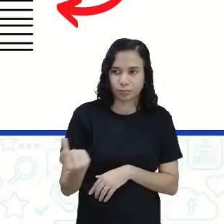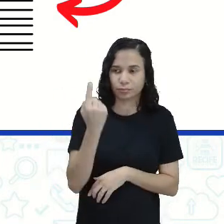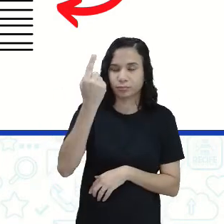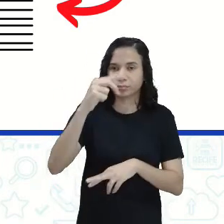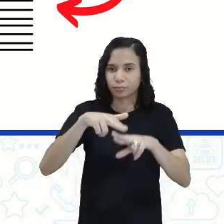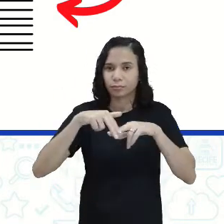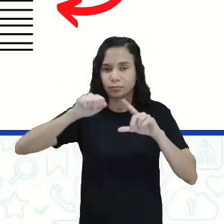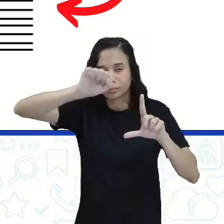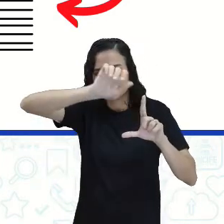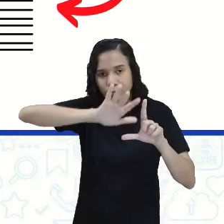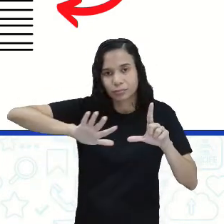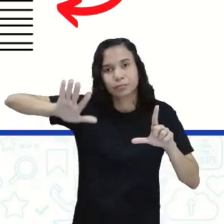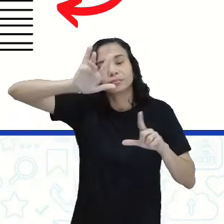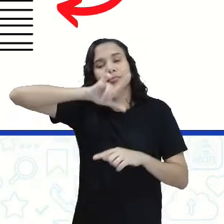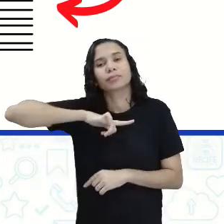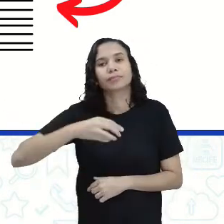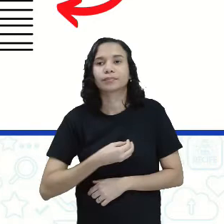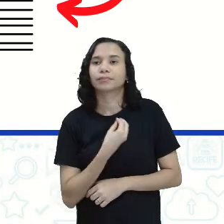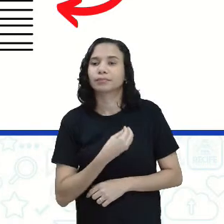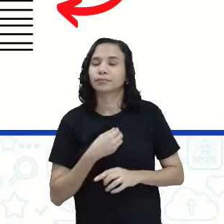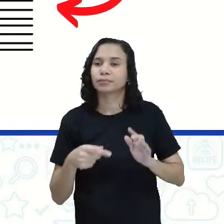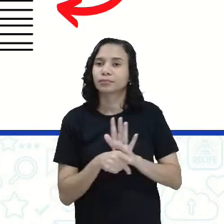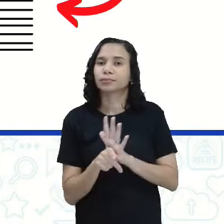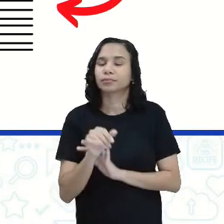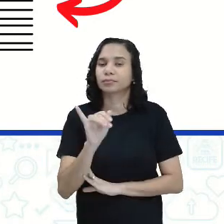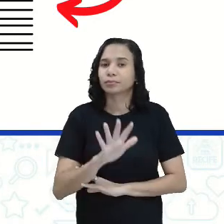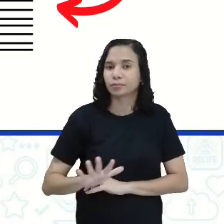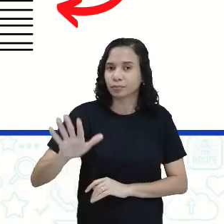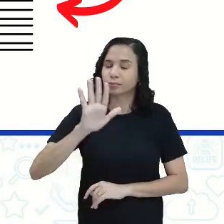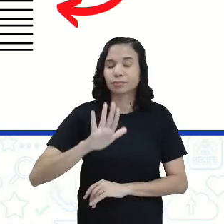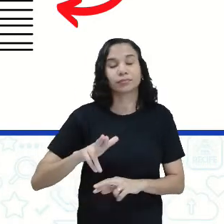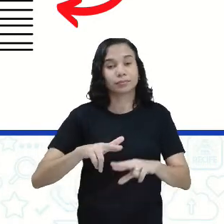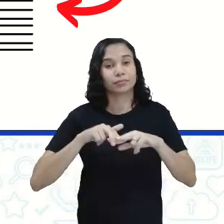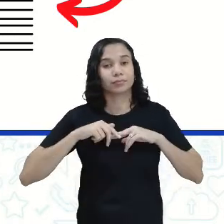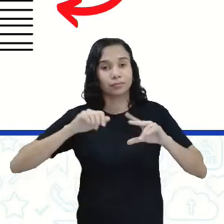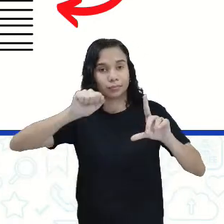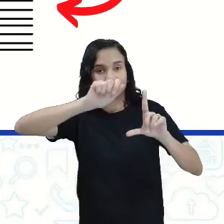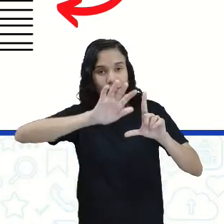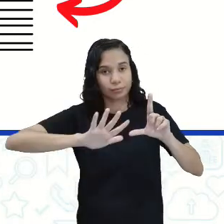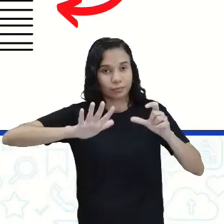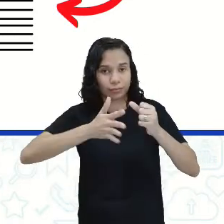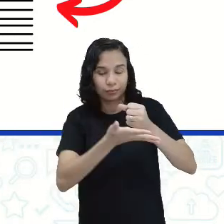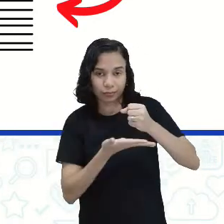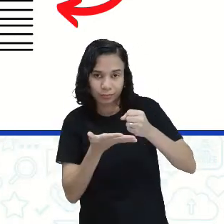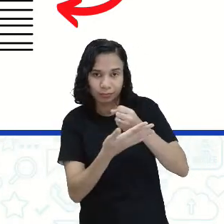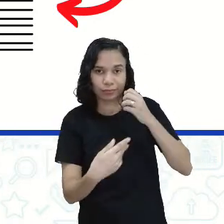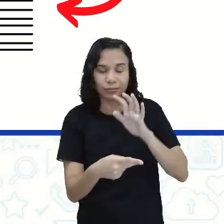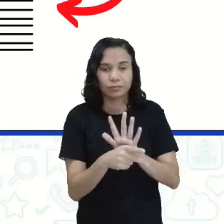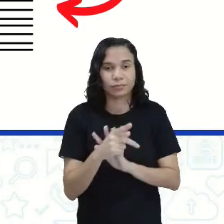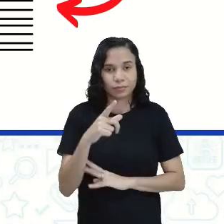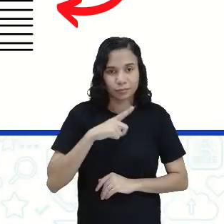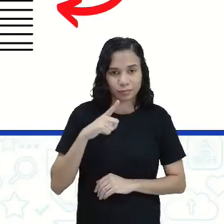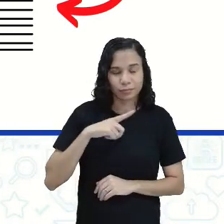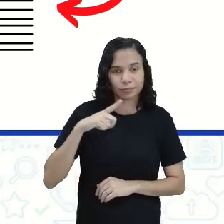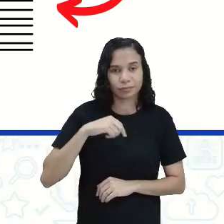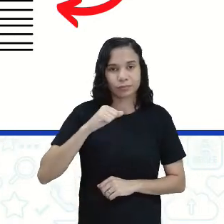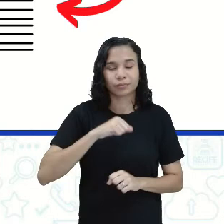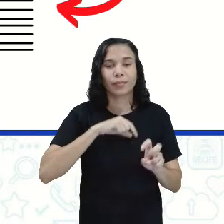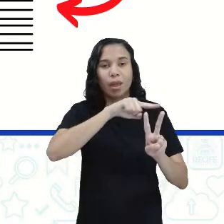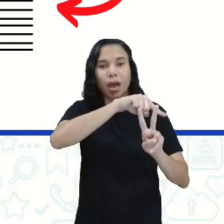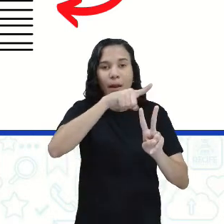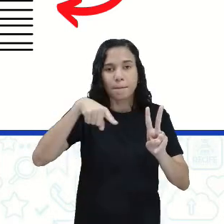E o espaço ocupado é a área da figura. Então, a área da base, que é a área do círculo, que é πr ao